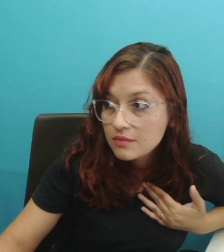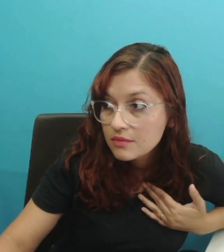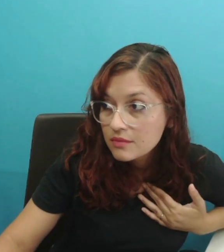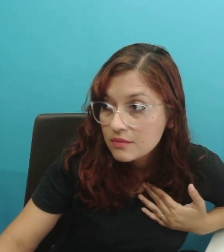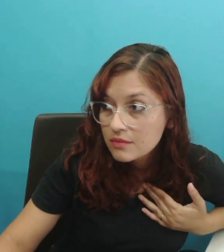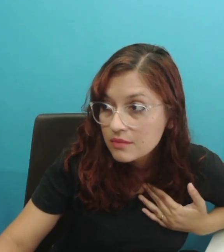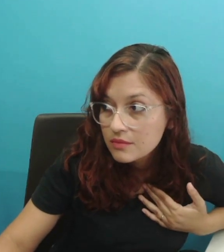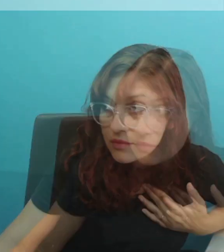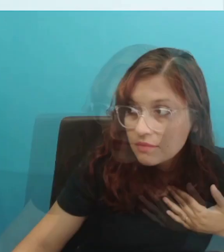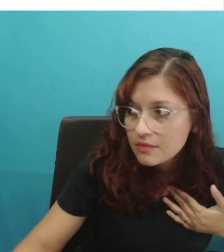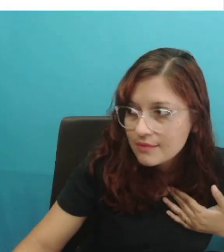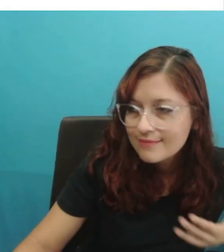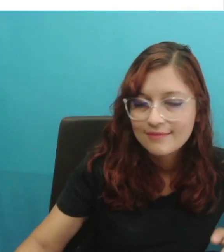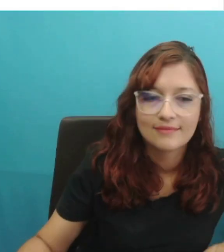Eu.